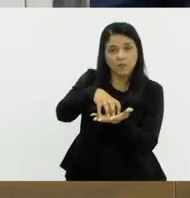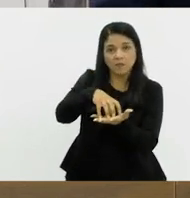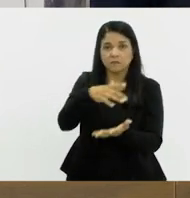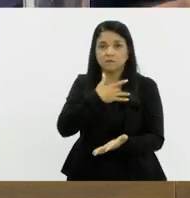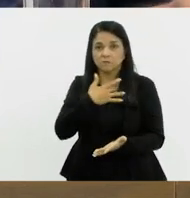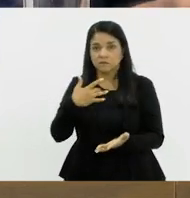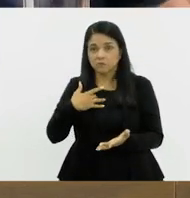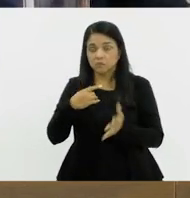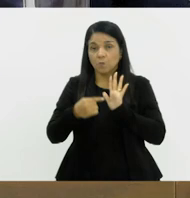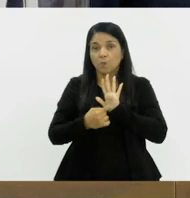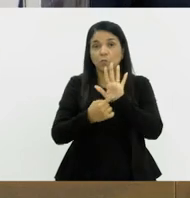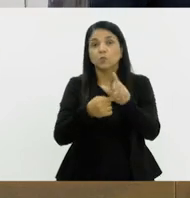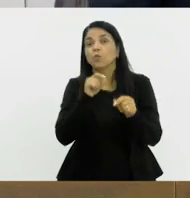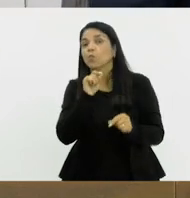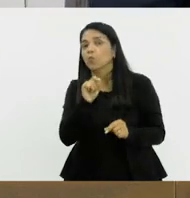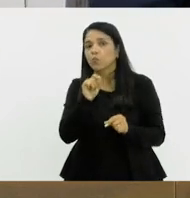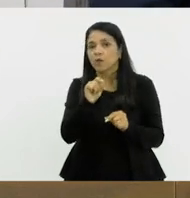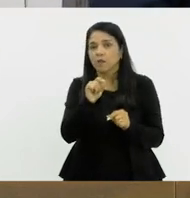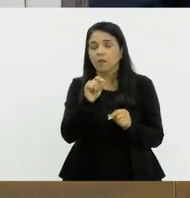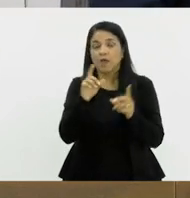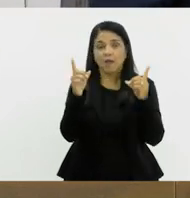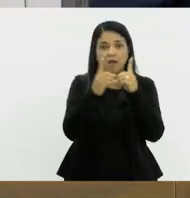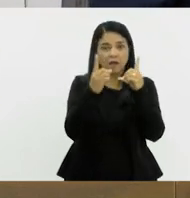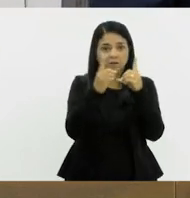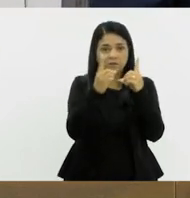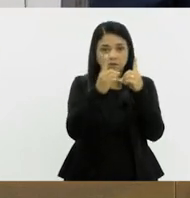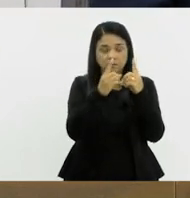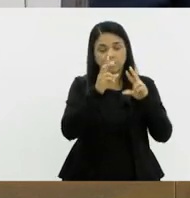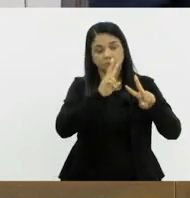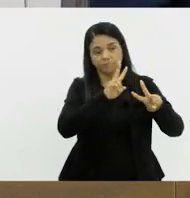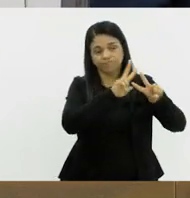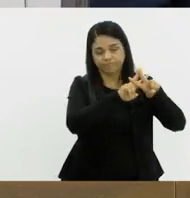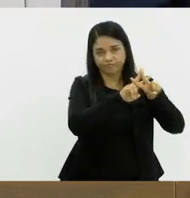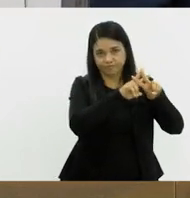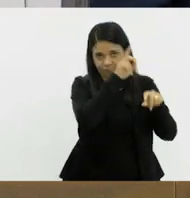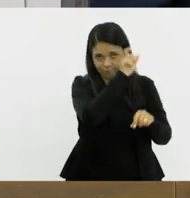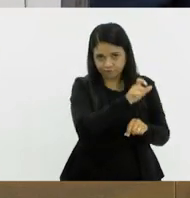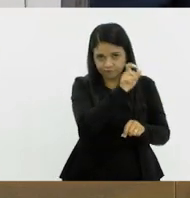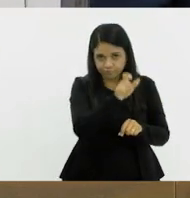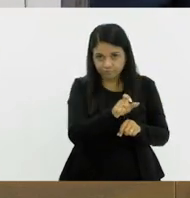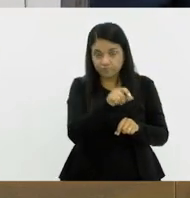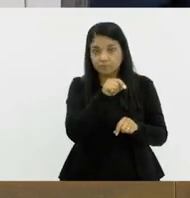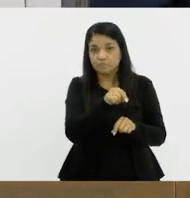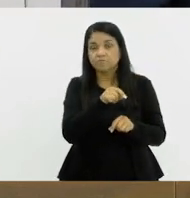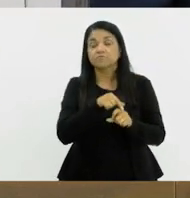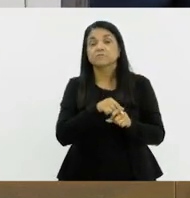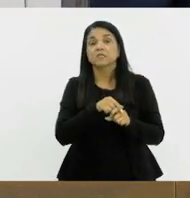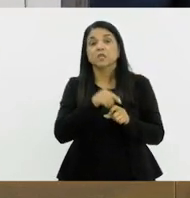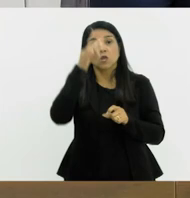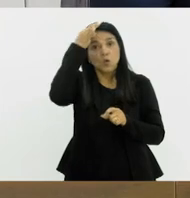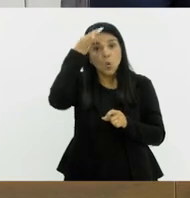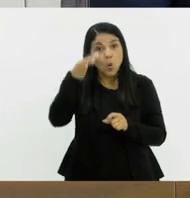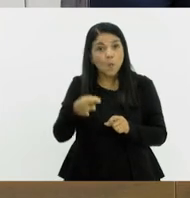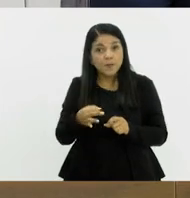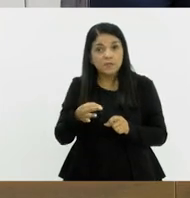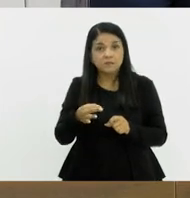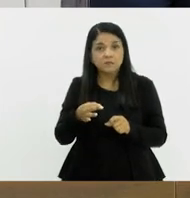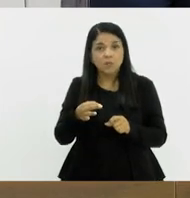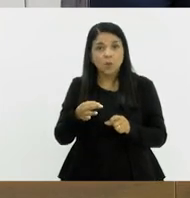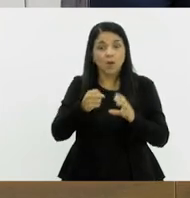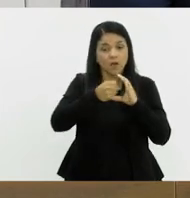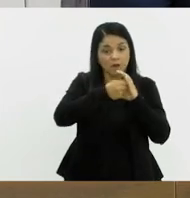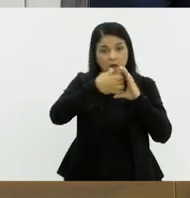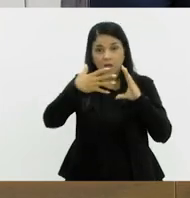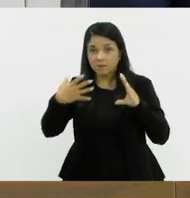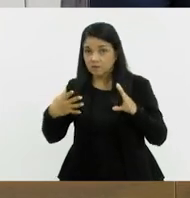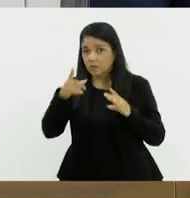a integralidade da assistência prestada pela população privada de liberdade. Tem uma compreensão das nuances entre a